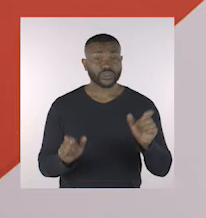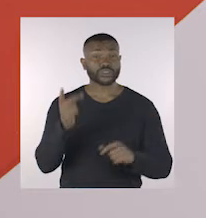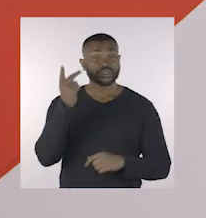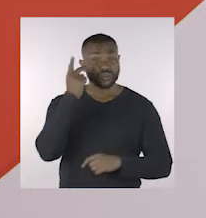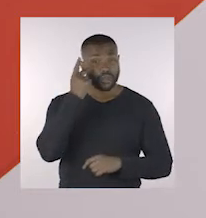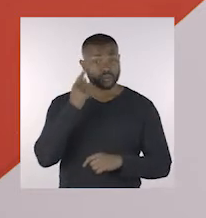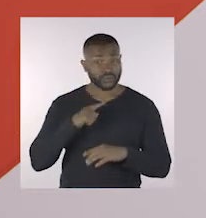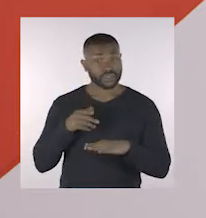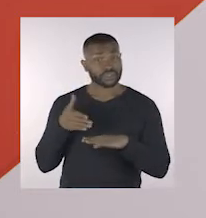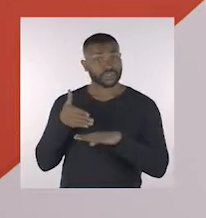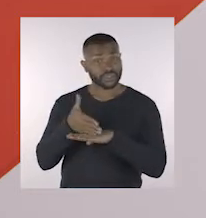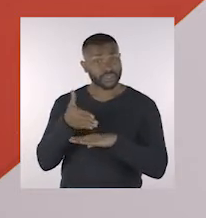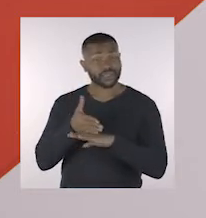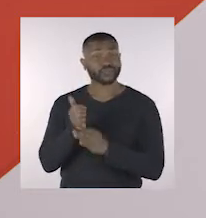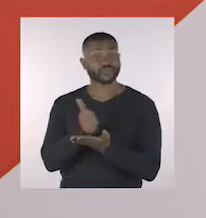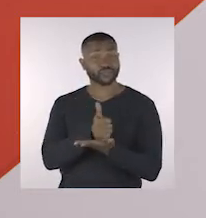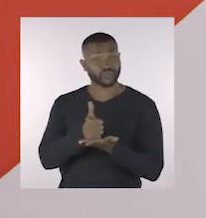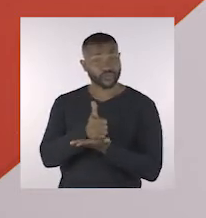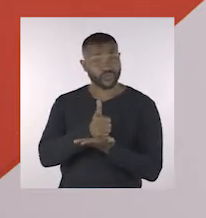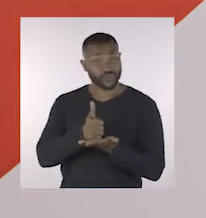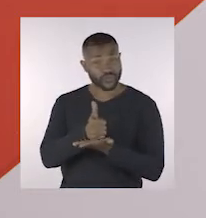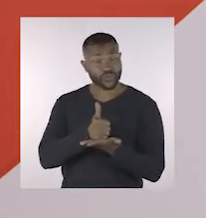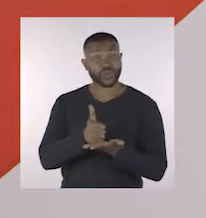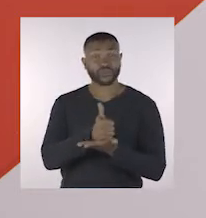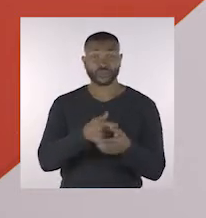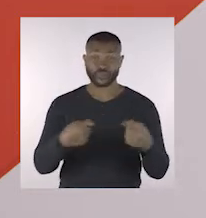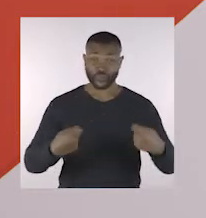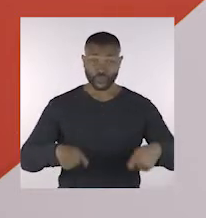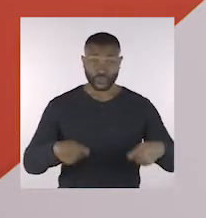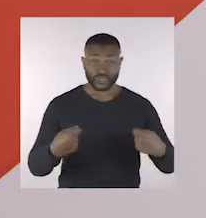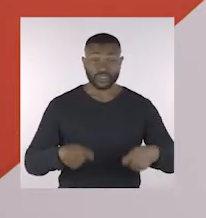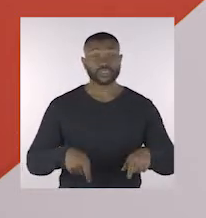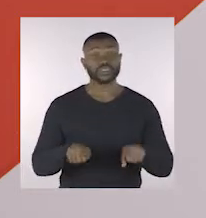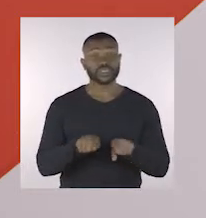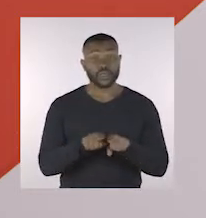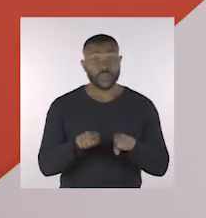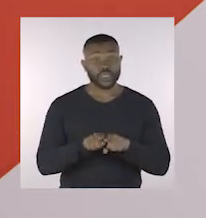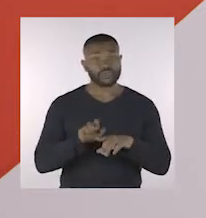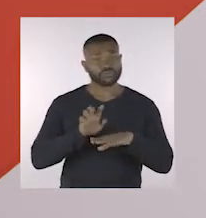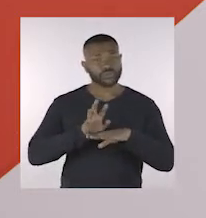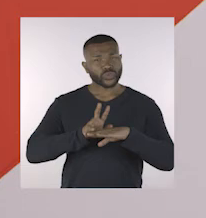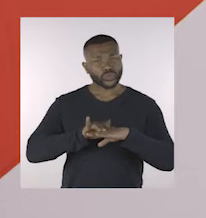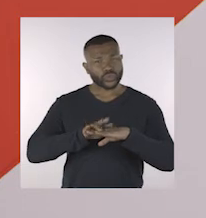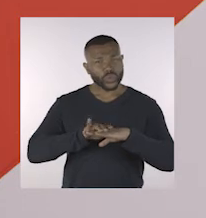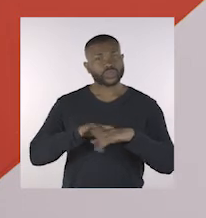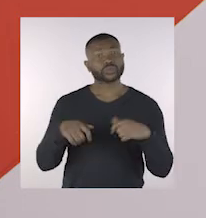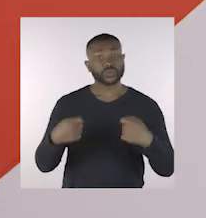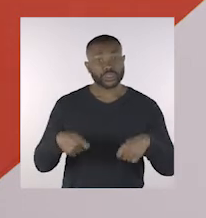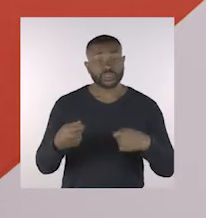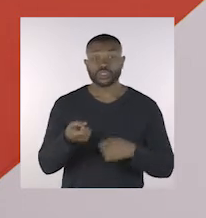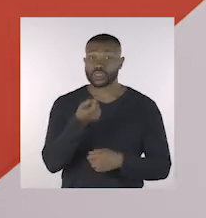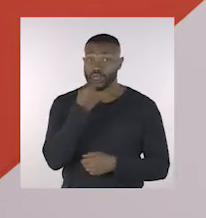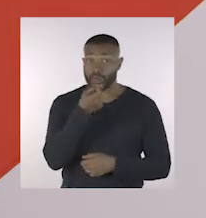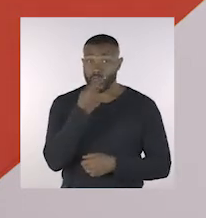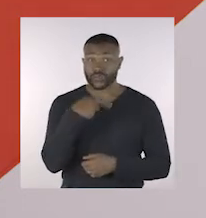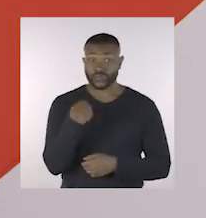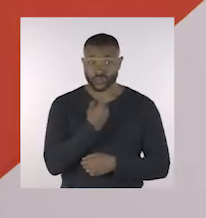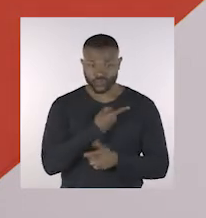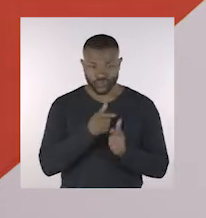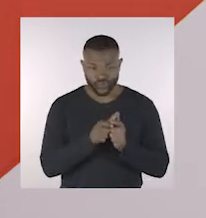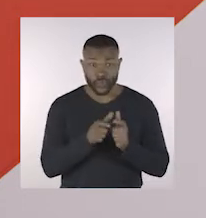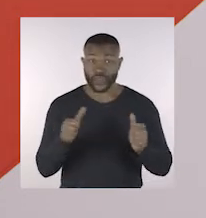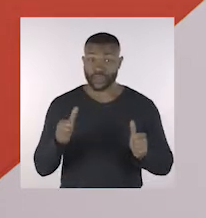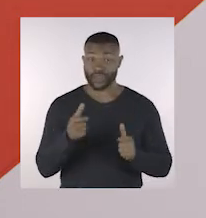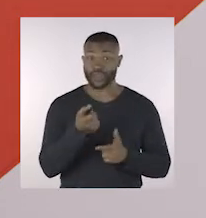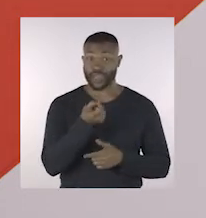pessoas da cidade de São Paulo tem acesso aqueles remédios necessários e que aquelas doenças contidos que necessitam desse remédio